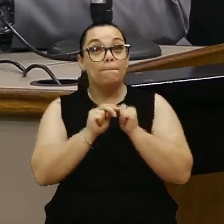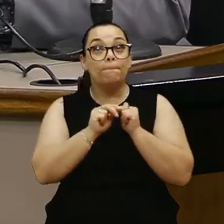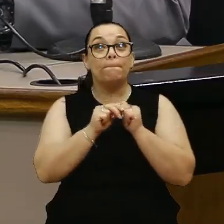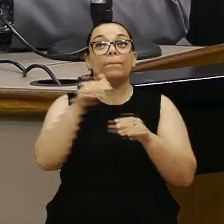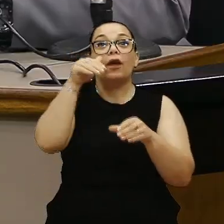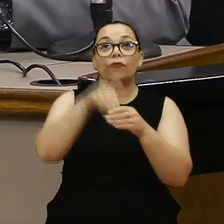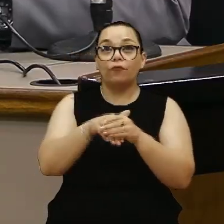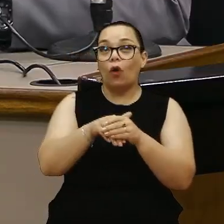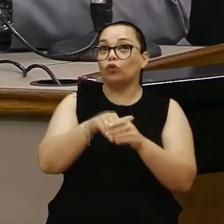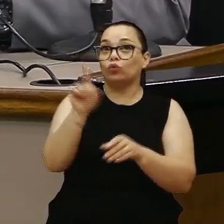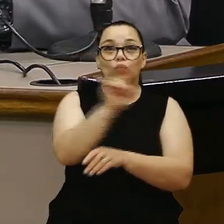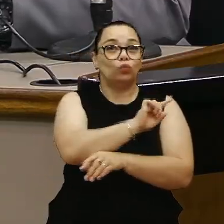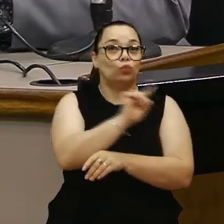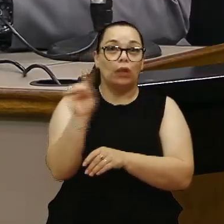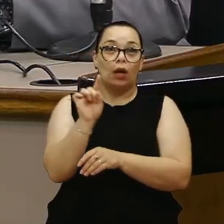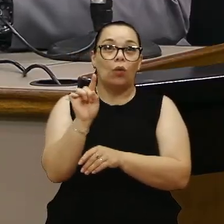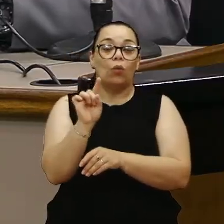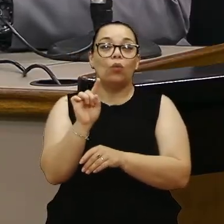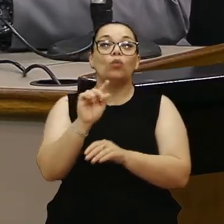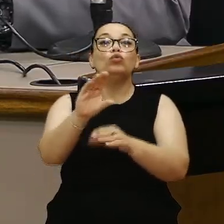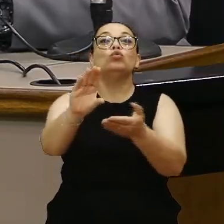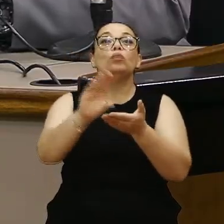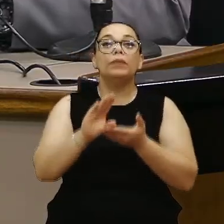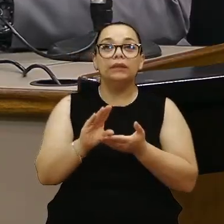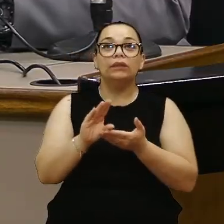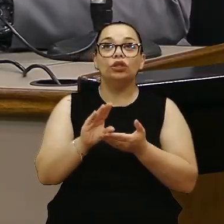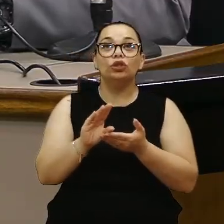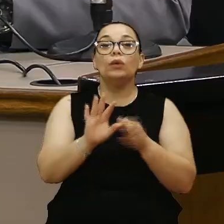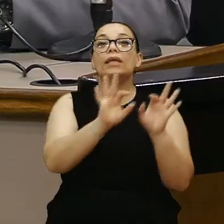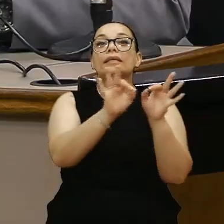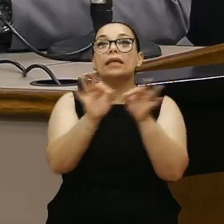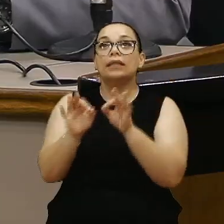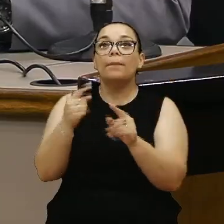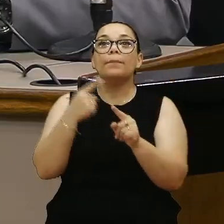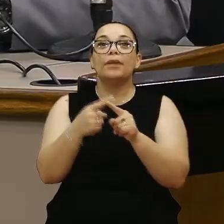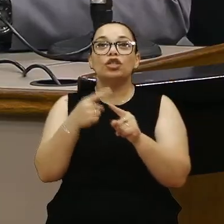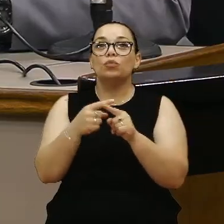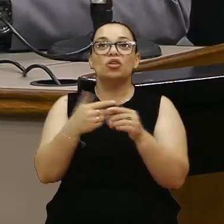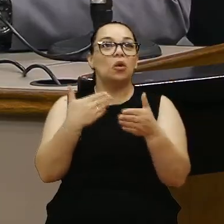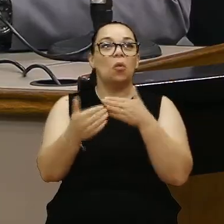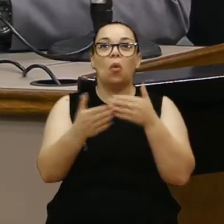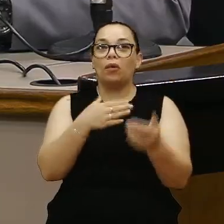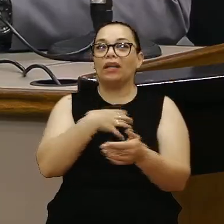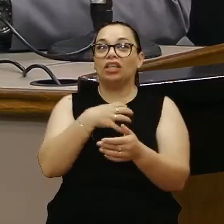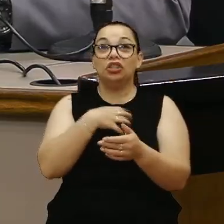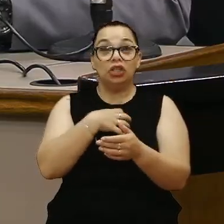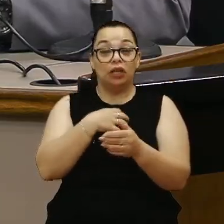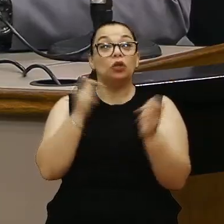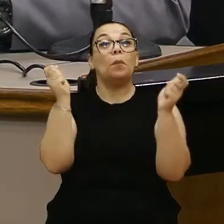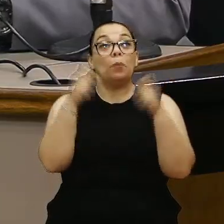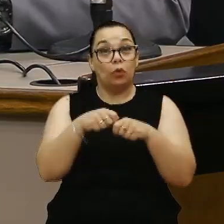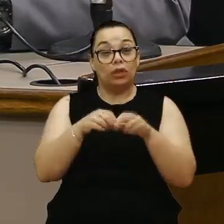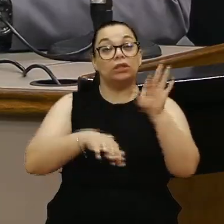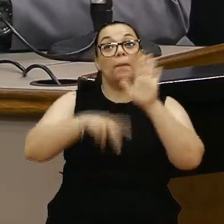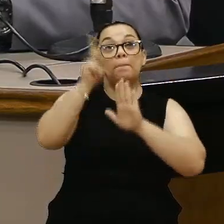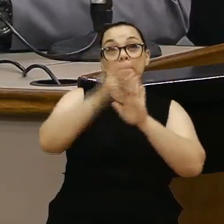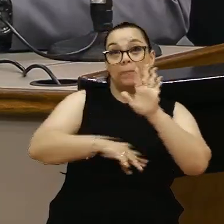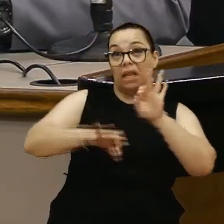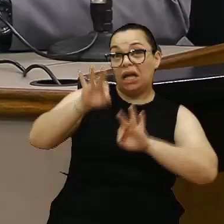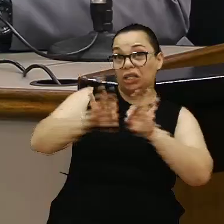voto contrária, então, à questão do subsídio, exatamente por empurrar com a barriga uma situação que poderia ser